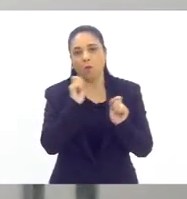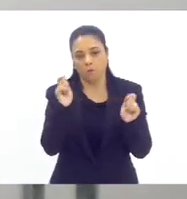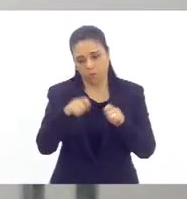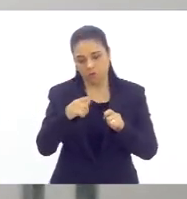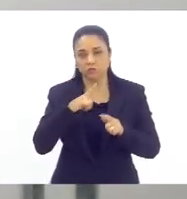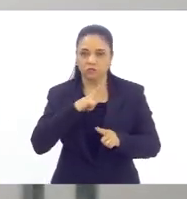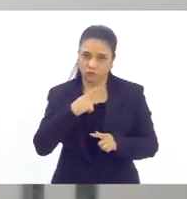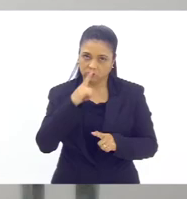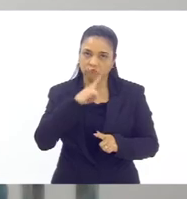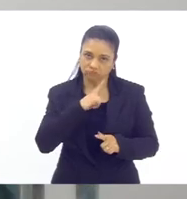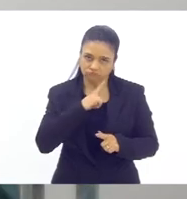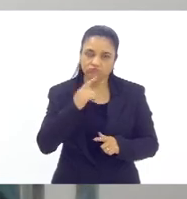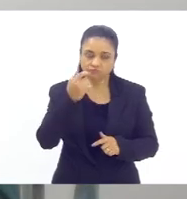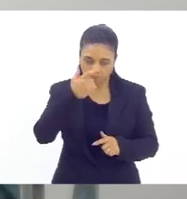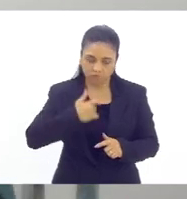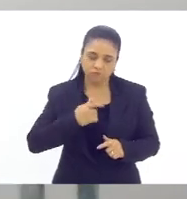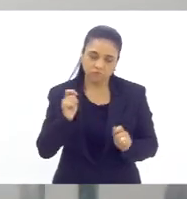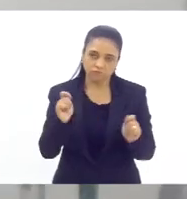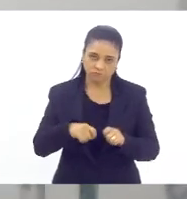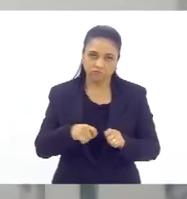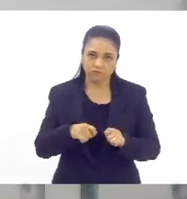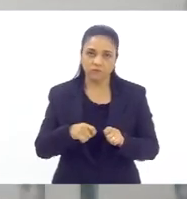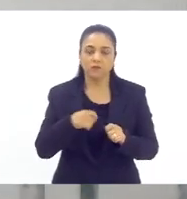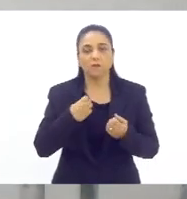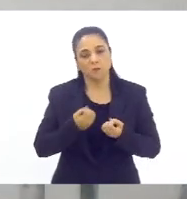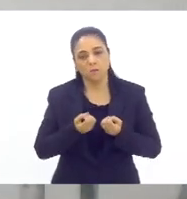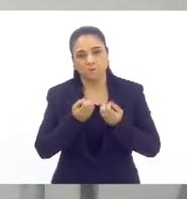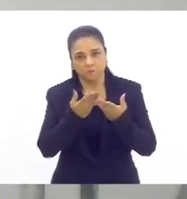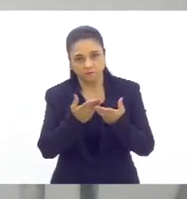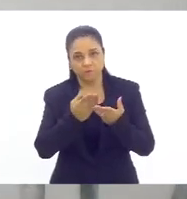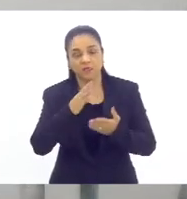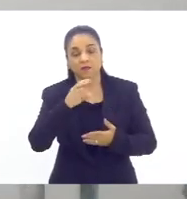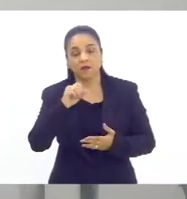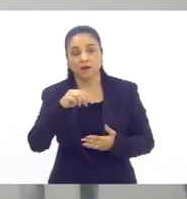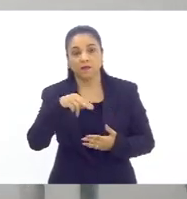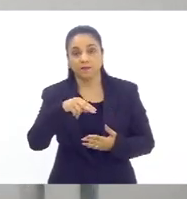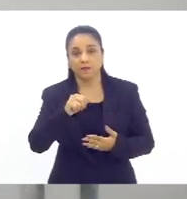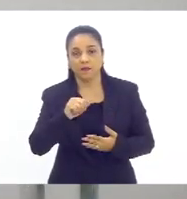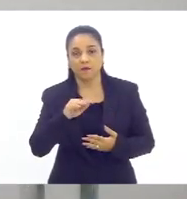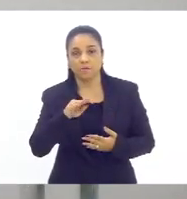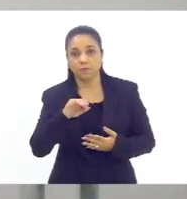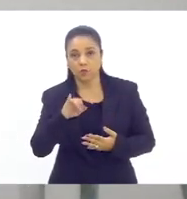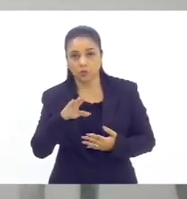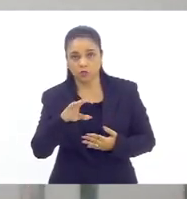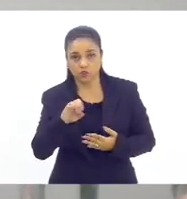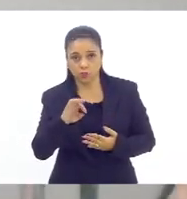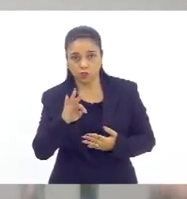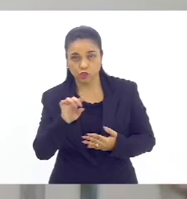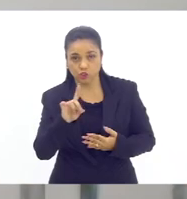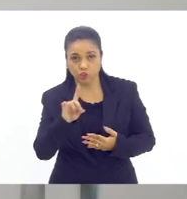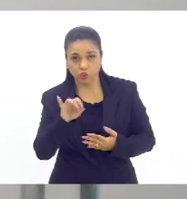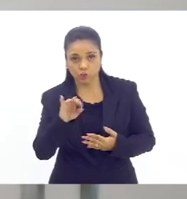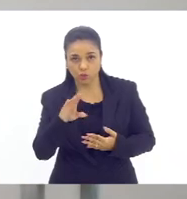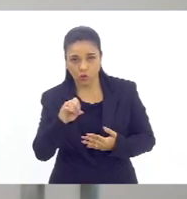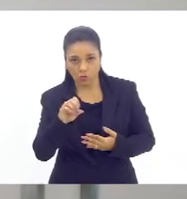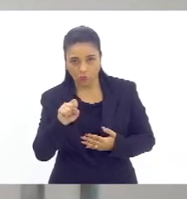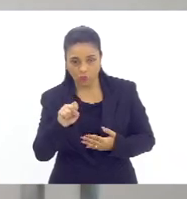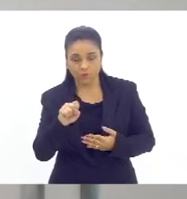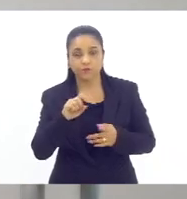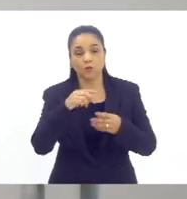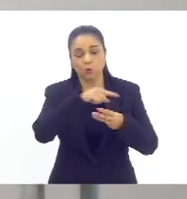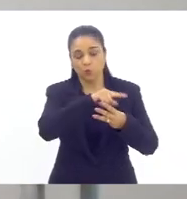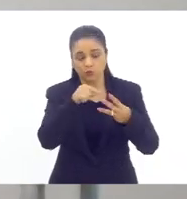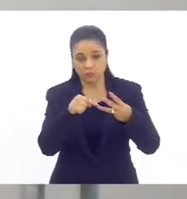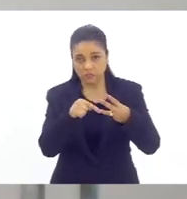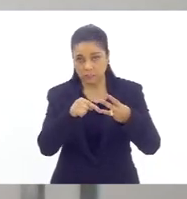que nos Estadual Então pode haver o fornecimento bom o terceiro documento aqui que foi